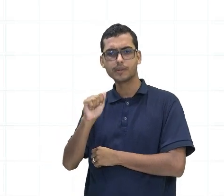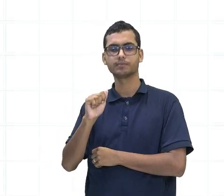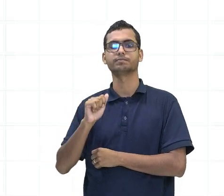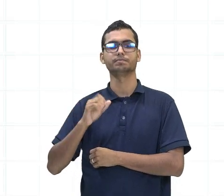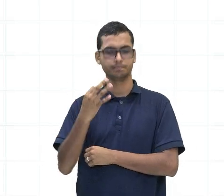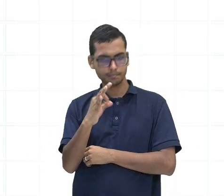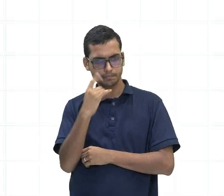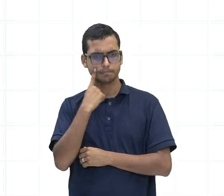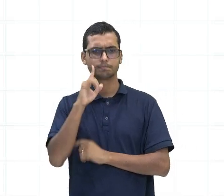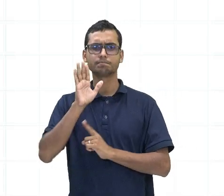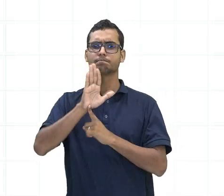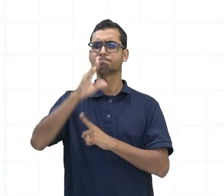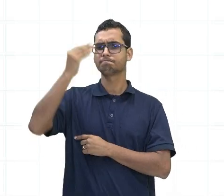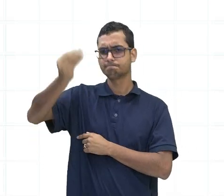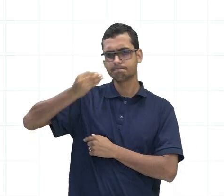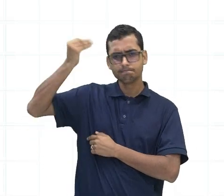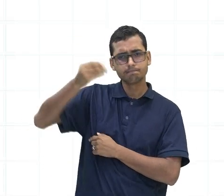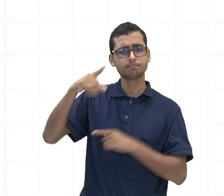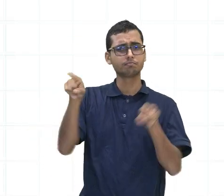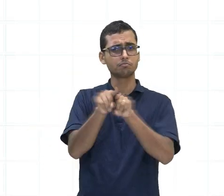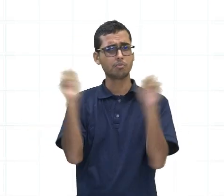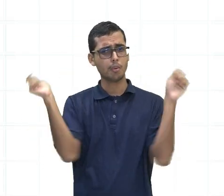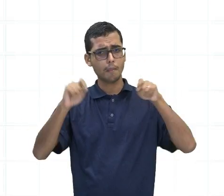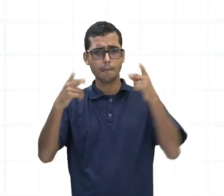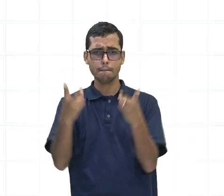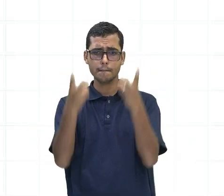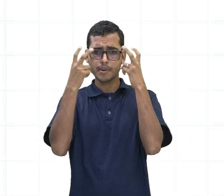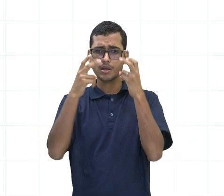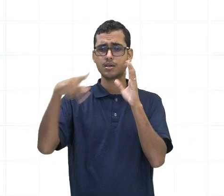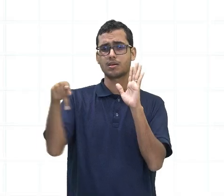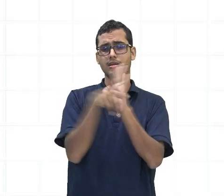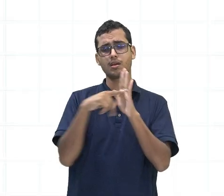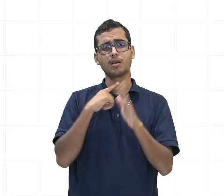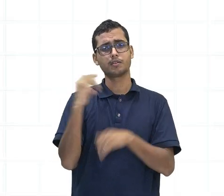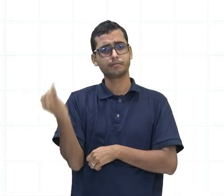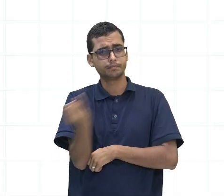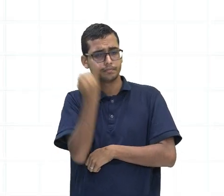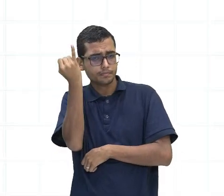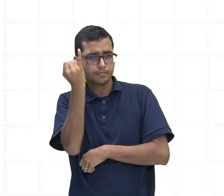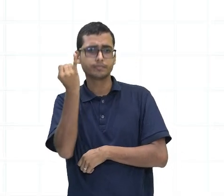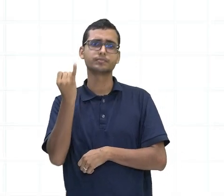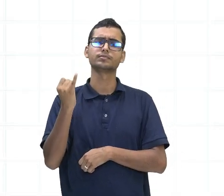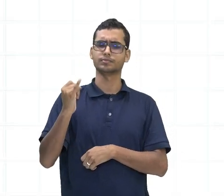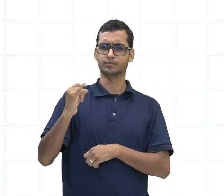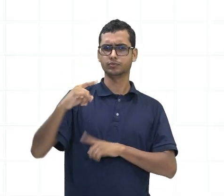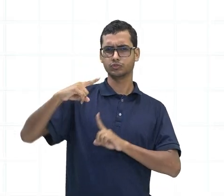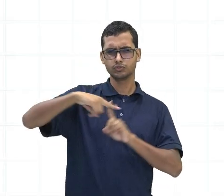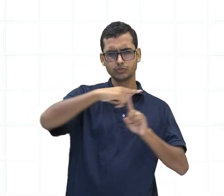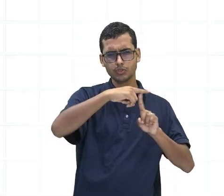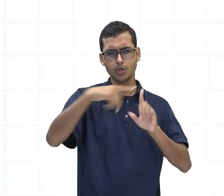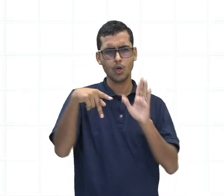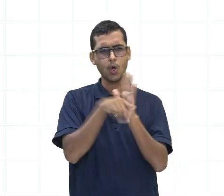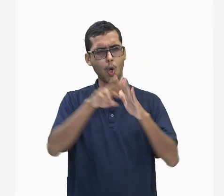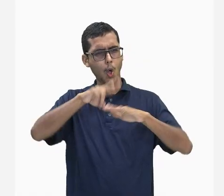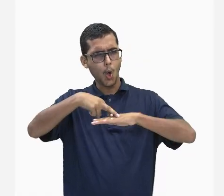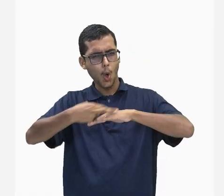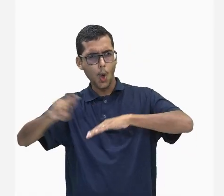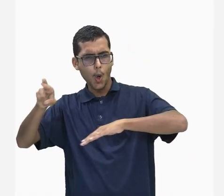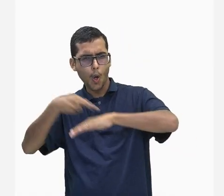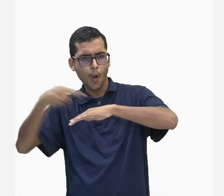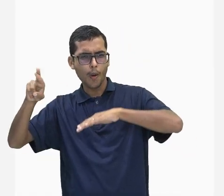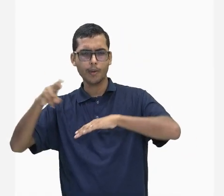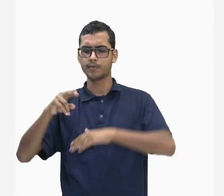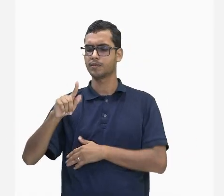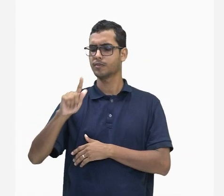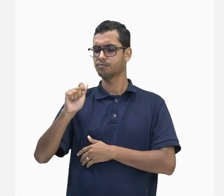desse experimento também que foi verificada a existência desse tipo de radiação. Então, a radiação gama,